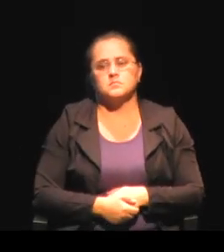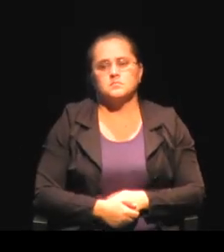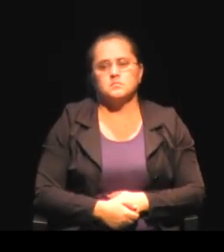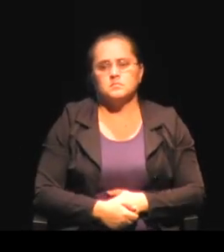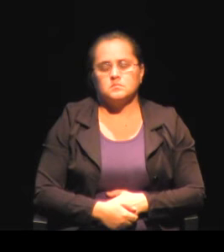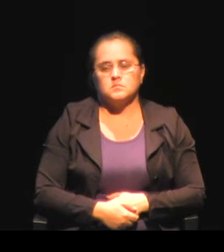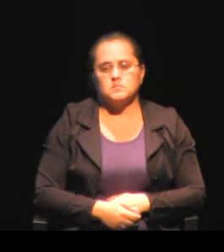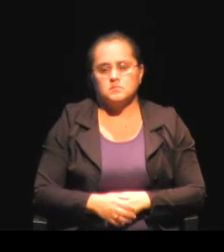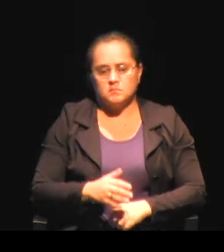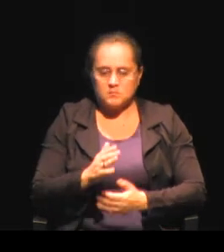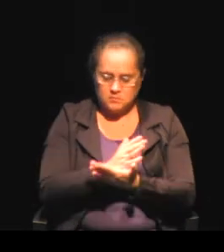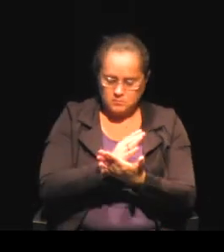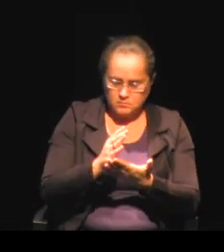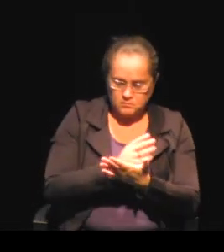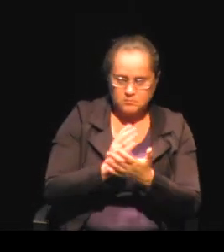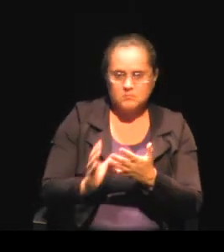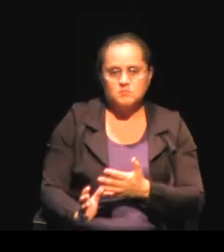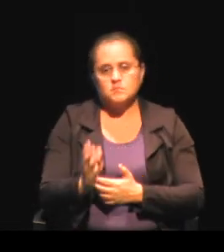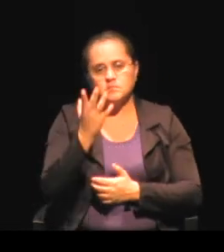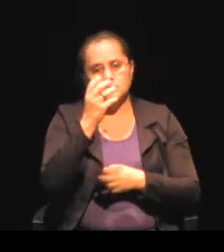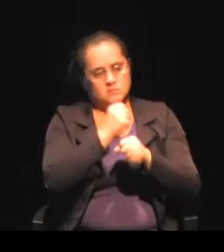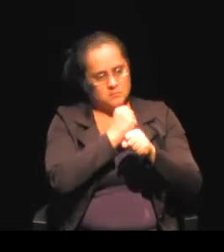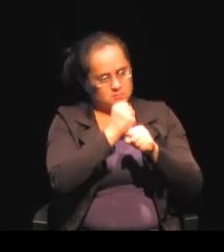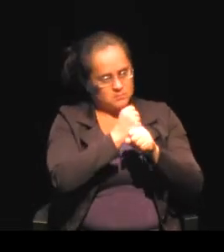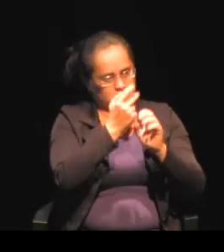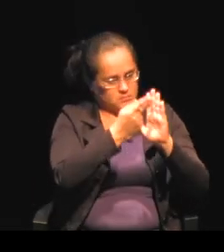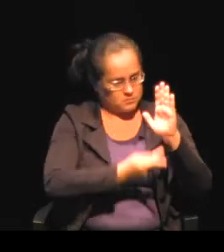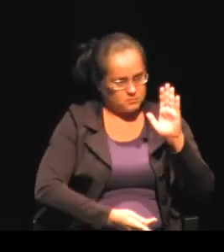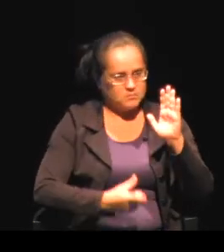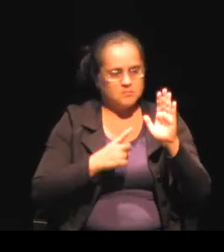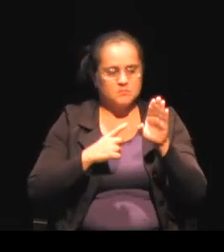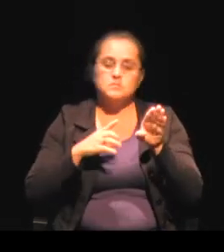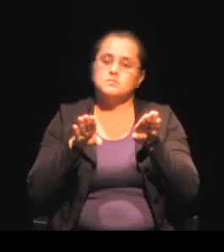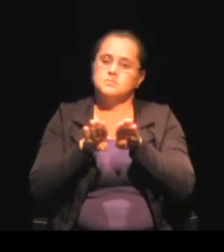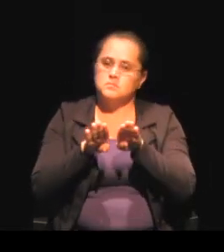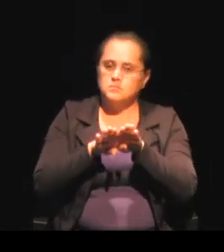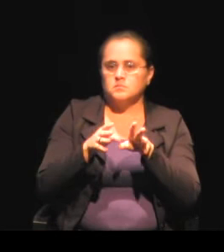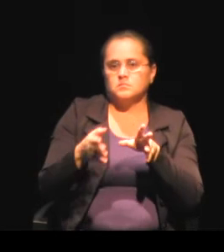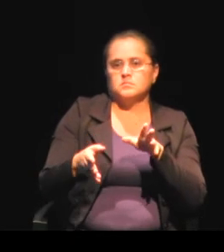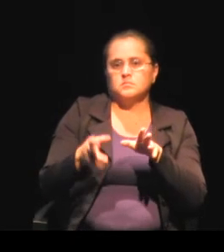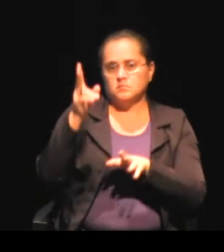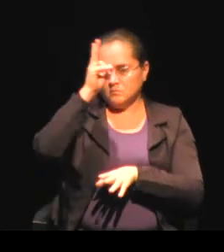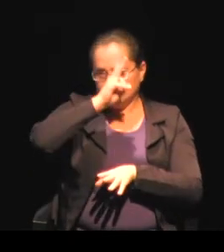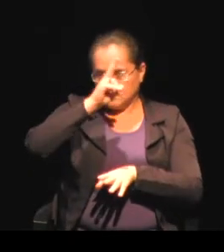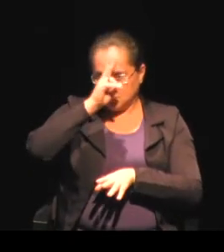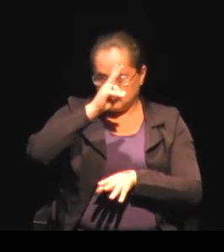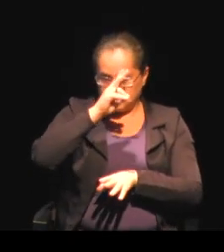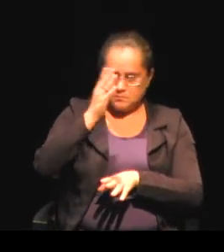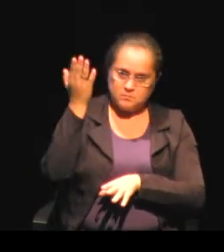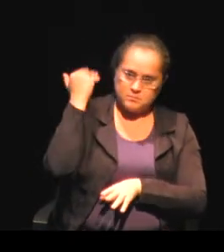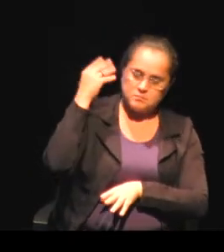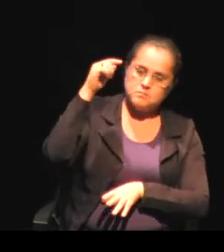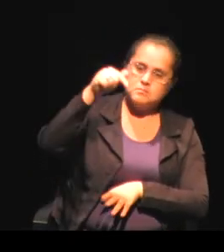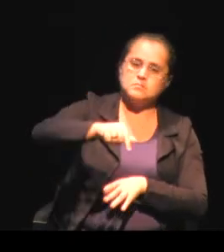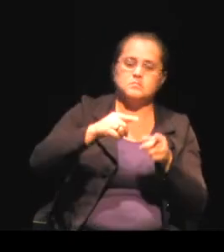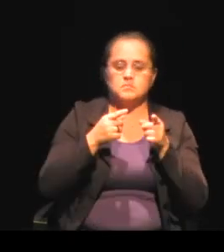nos levou a adotar algumas premissas para a construção desse projeto. Envolvia também aqui patrimônio histórico, o